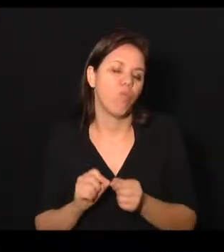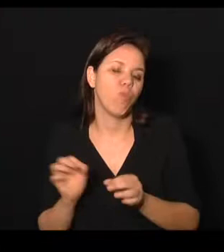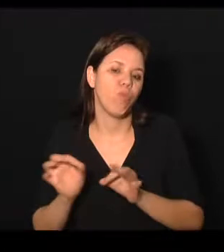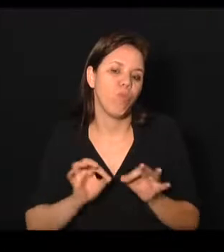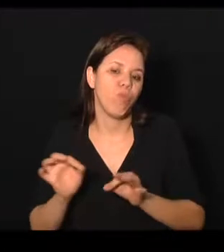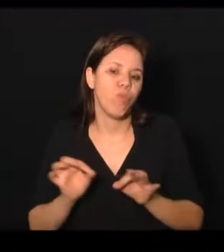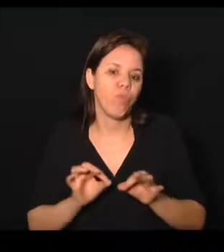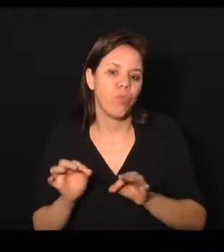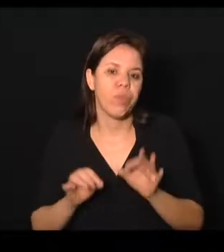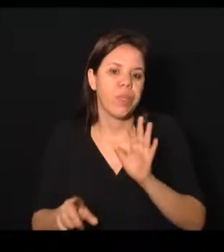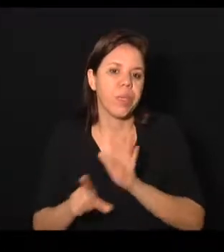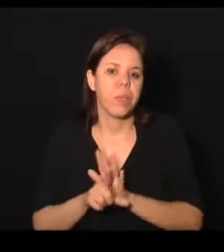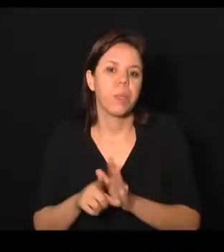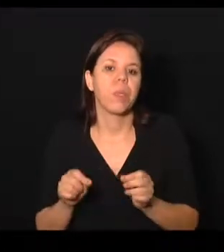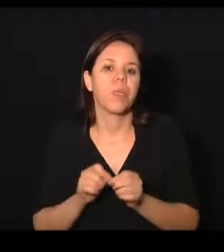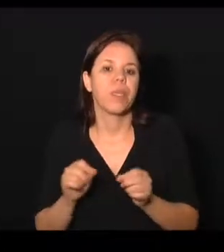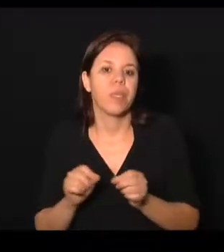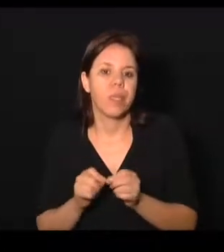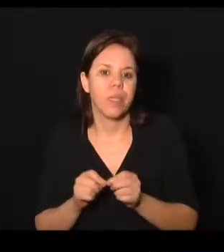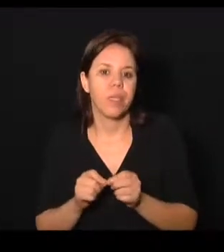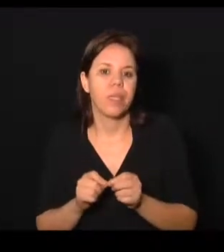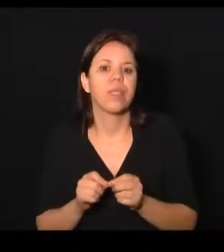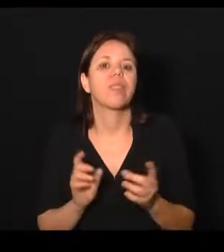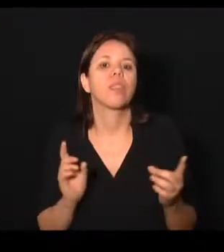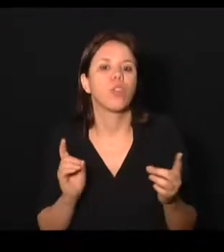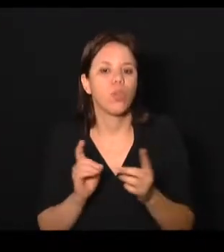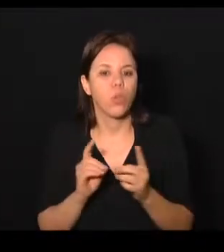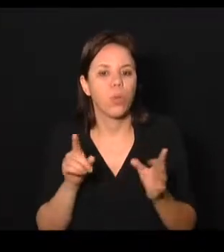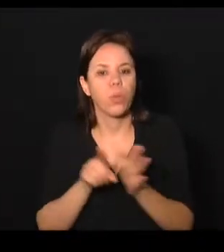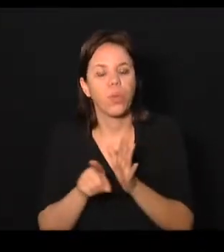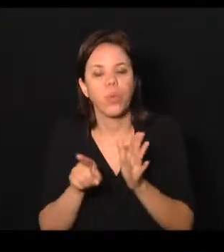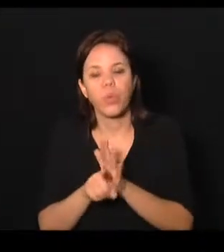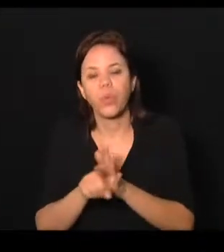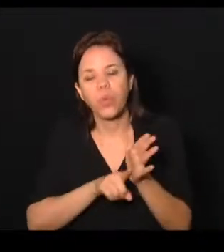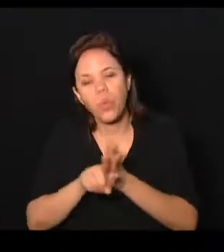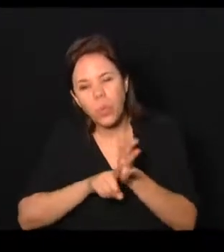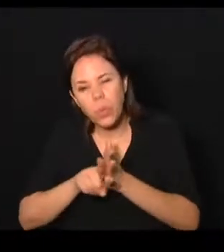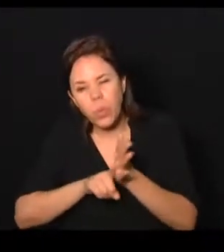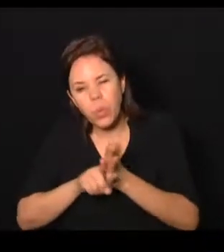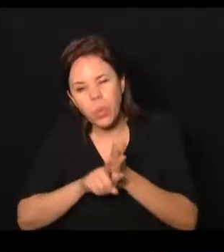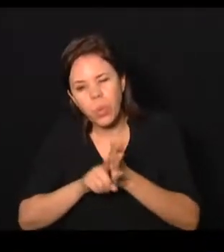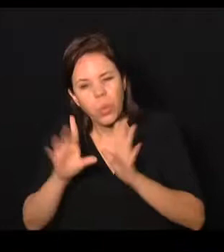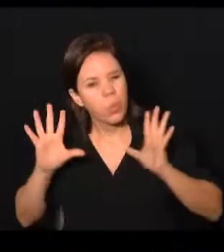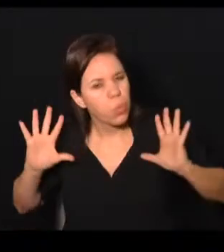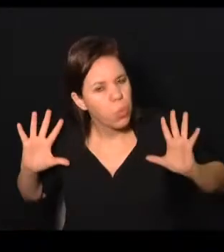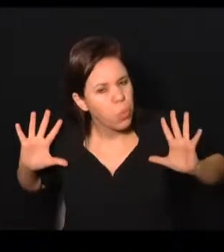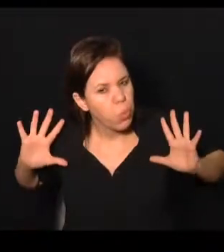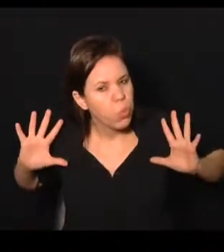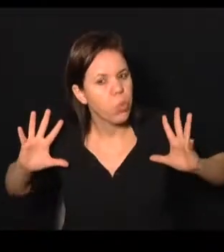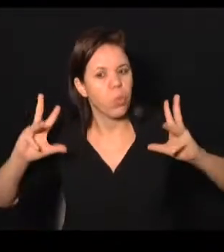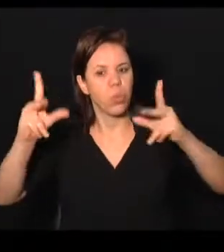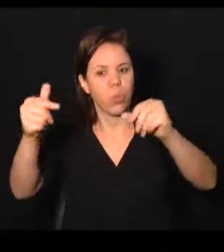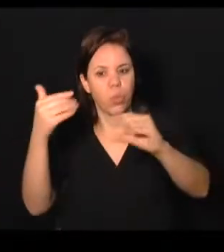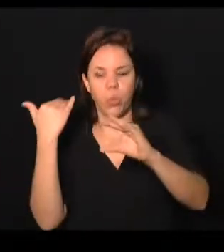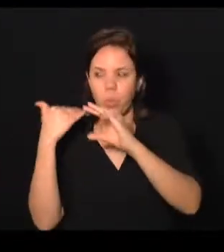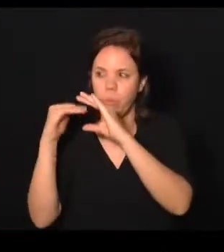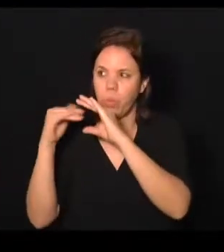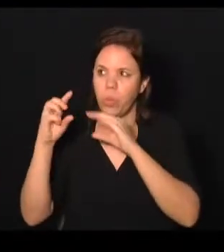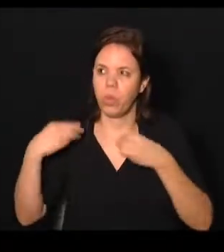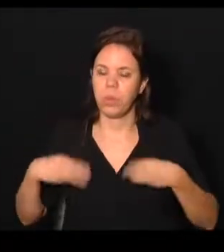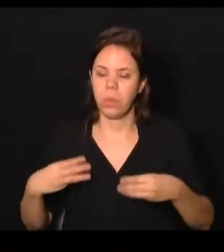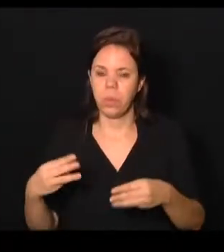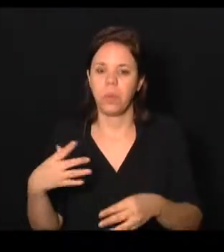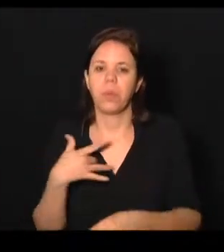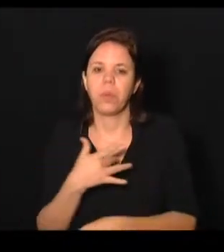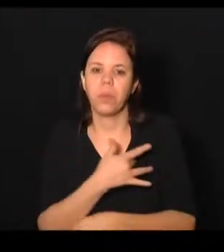Essa portaria ela é feita através de uma consulta pública, abre-se uma consulta pública, que todos nós podemos enviar para o Ministério da